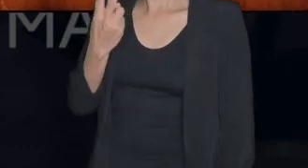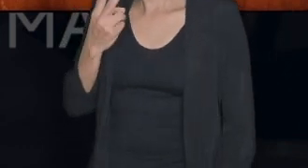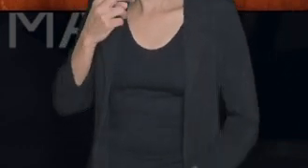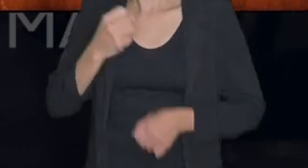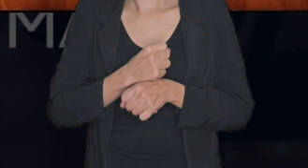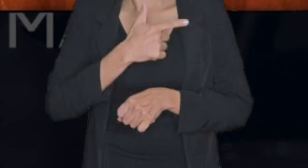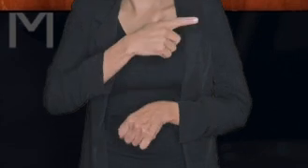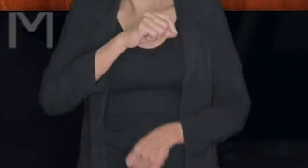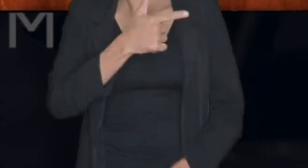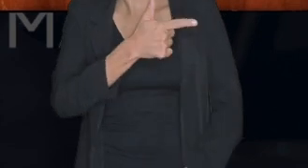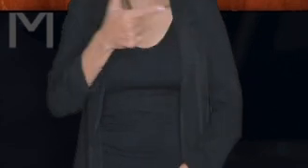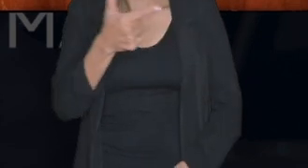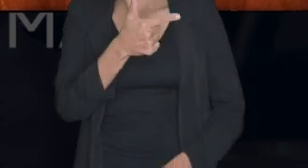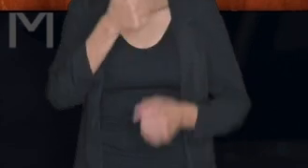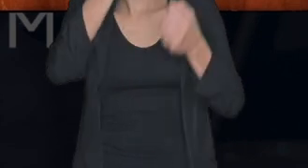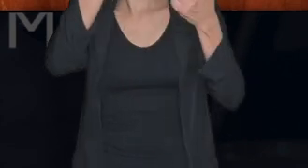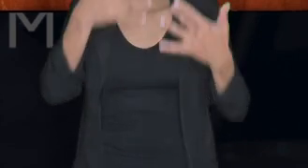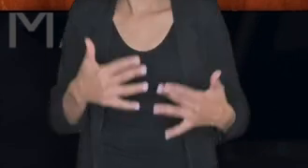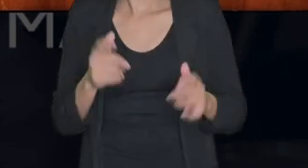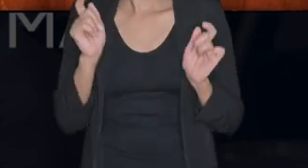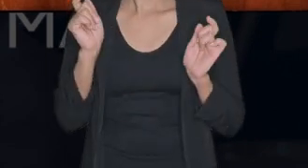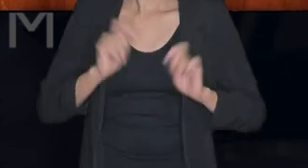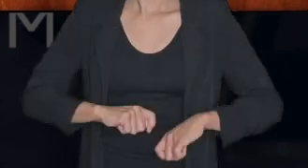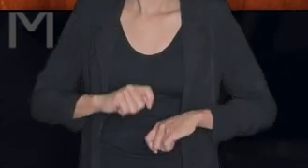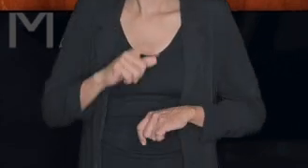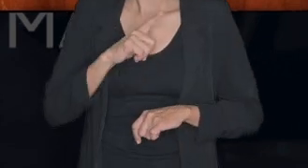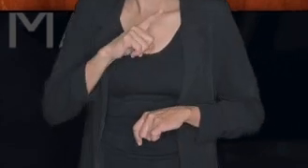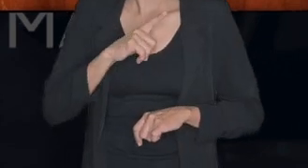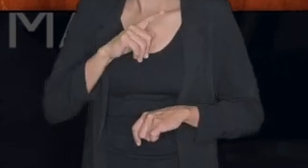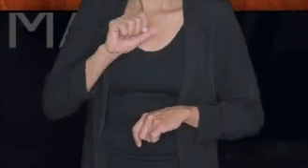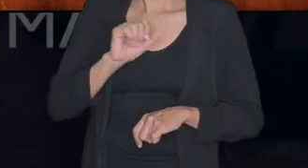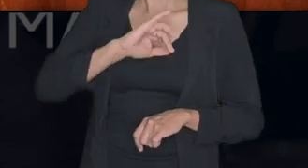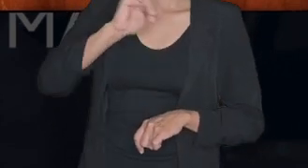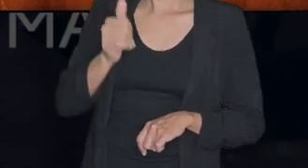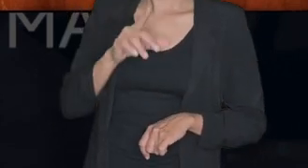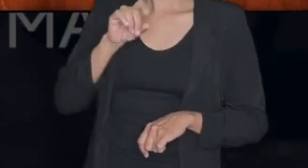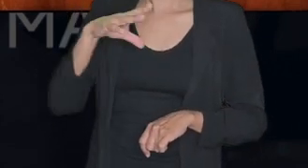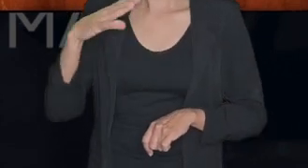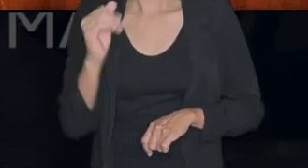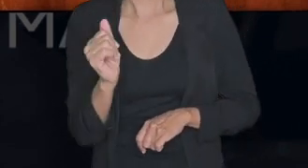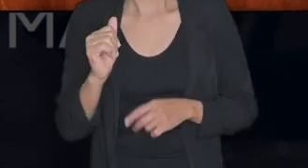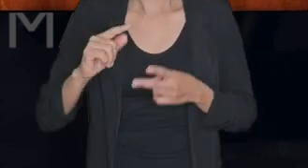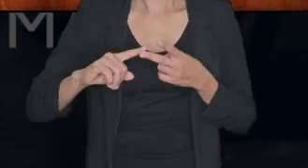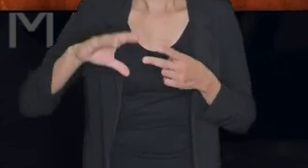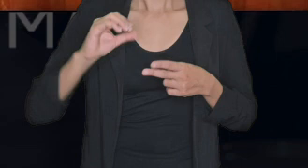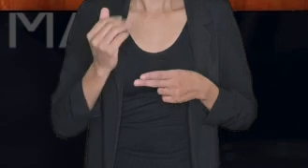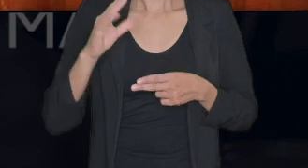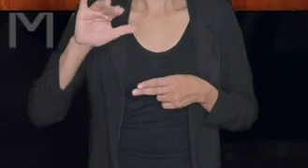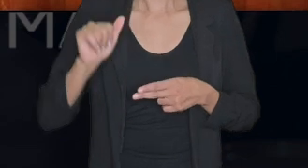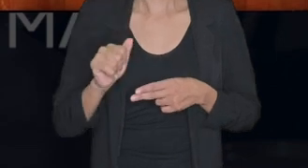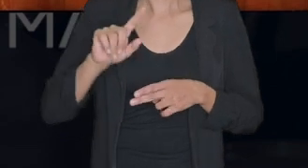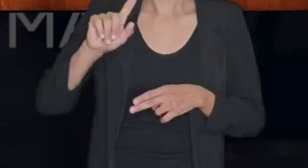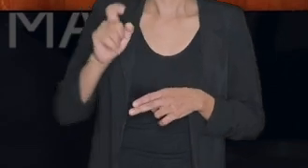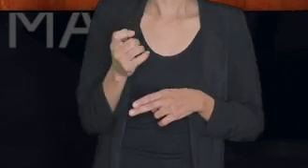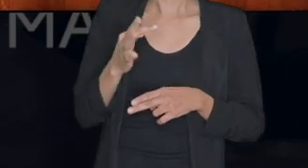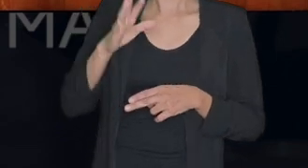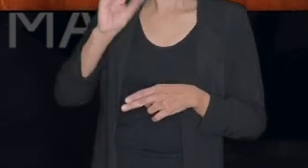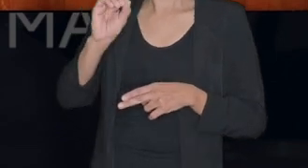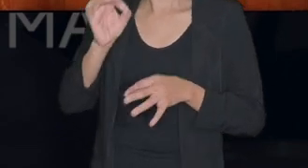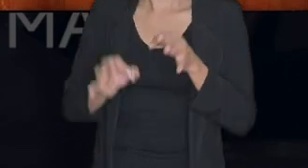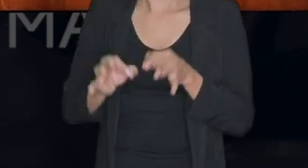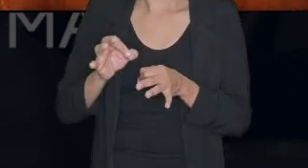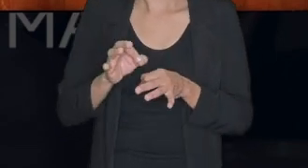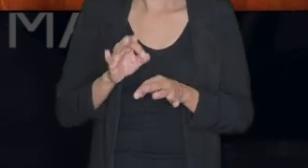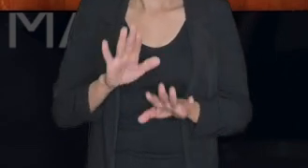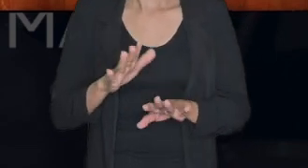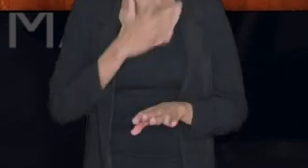da possibilidade de adjudicação compulsória extrajudicial. Ora, aquela pessoa que promete comprar